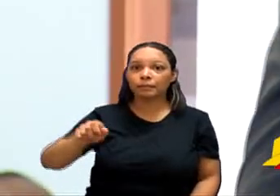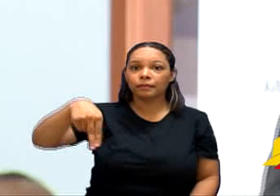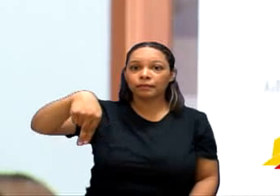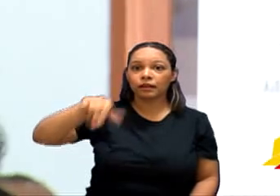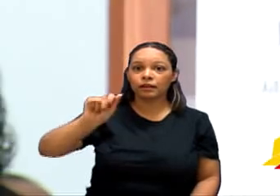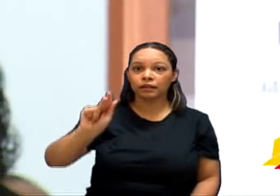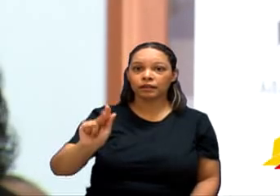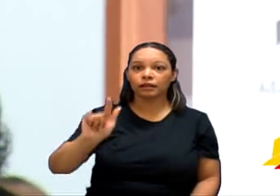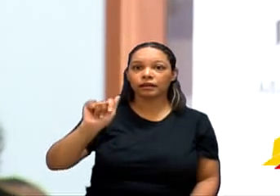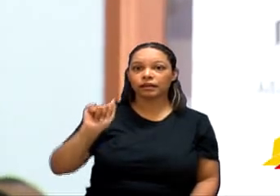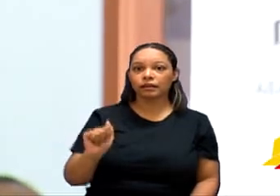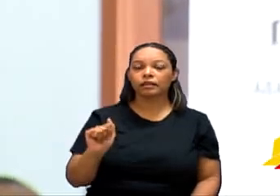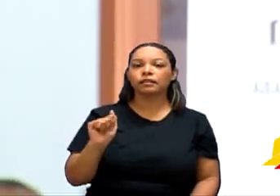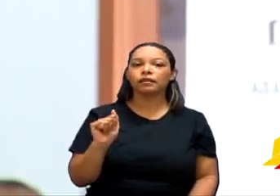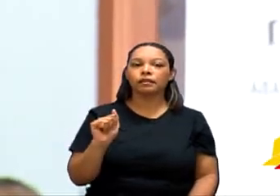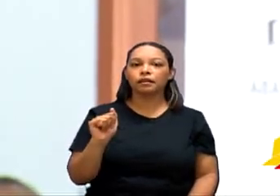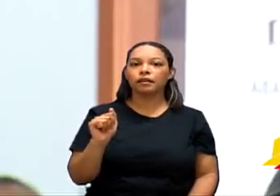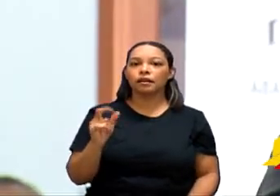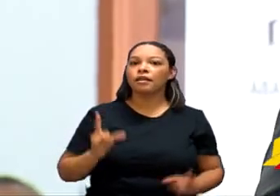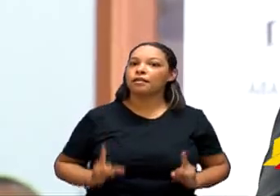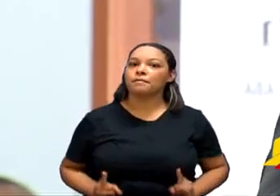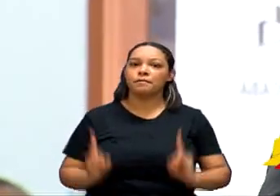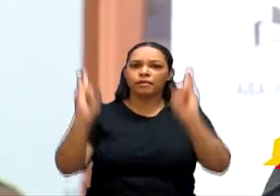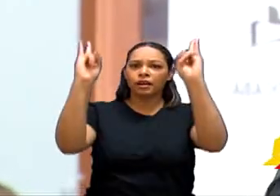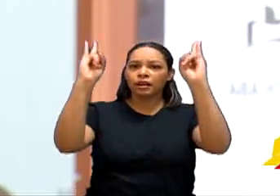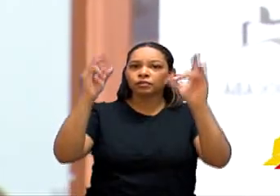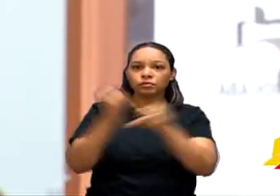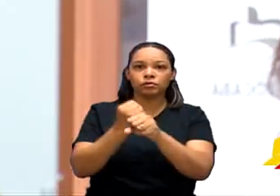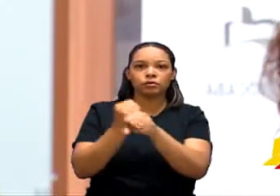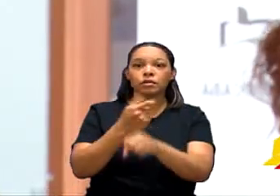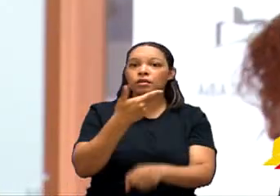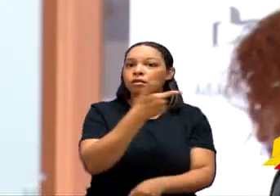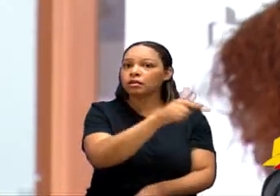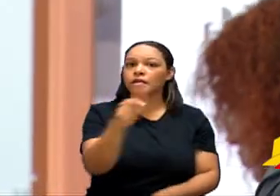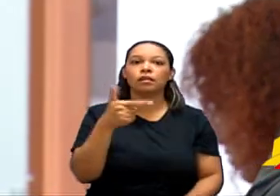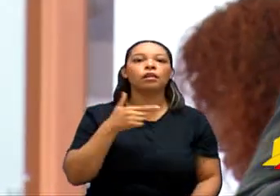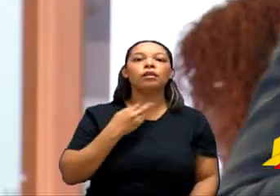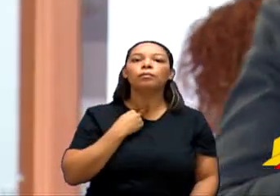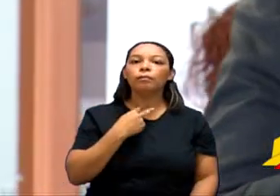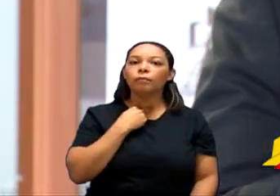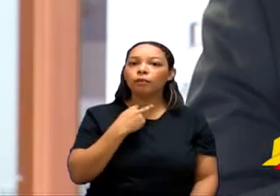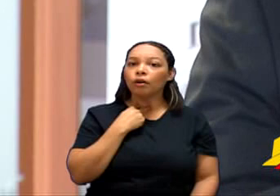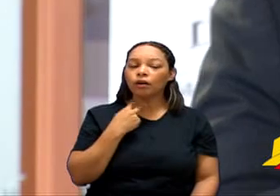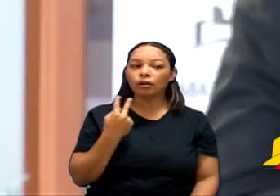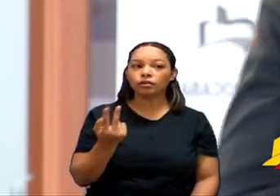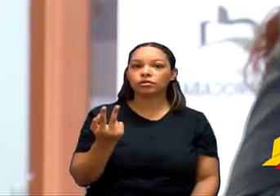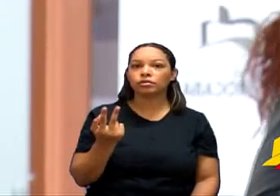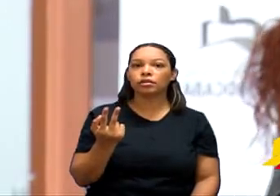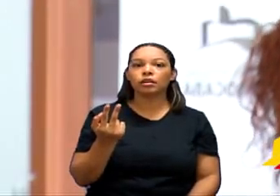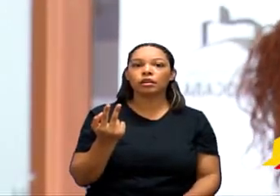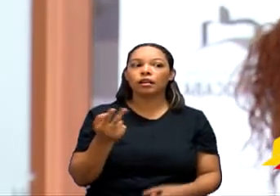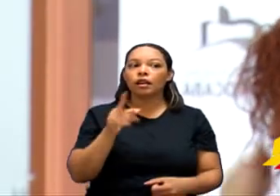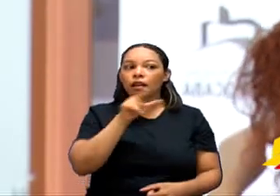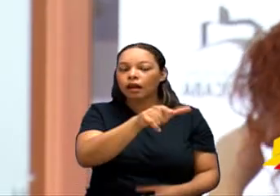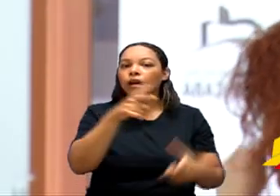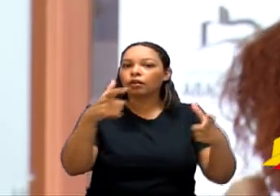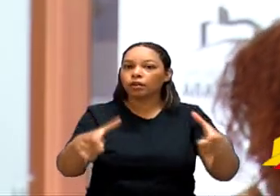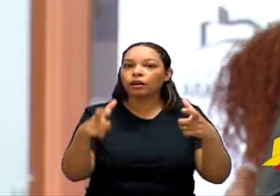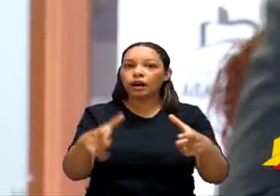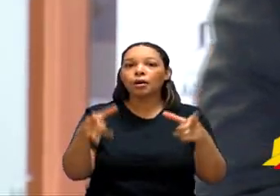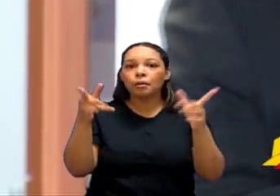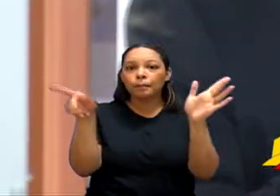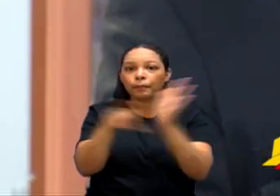construir prédio ali. Não. Ali vai ser sempre da Feira da Barganha, dos barganheiros. E passo a passo vai melhorar cada vez mais.